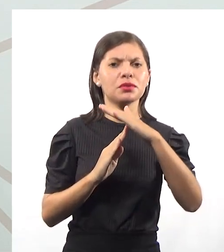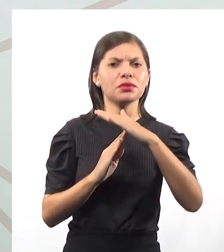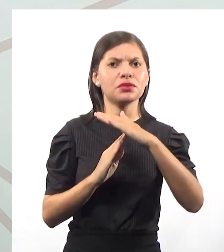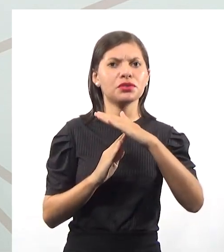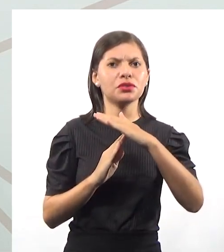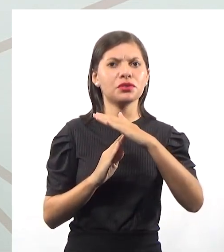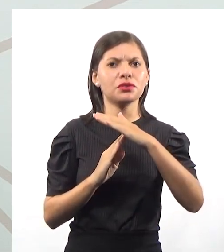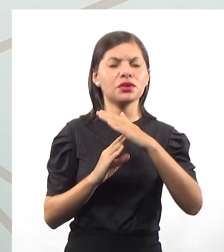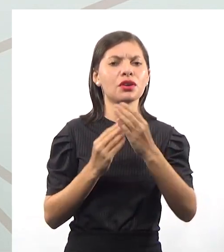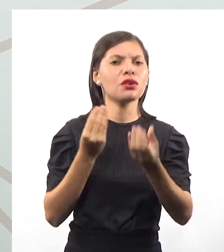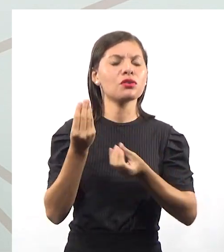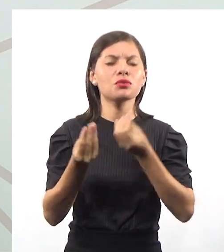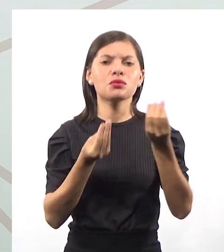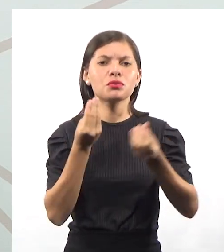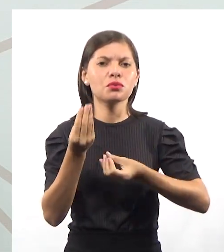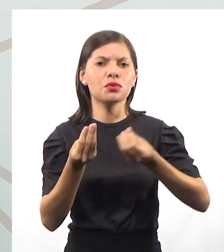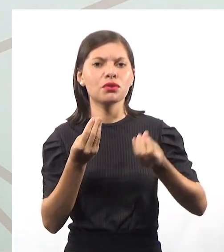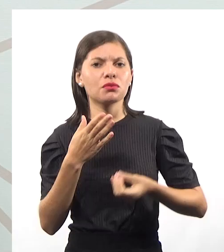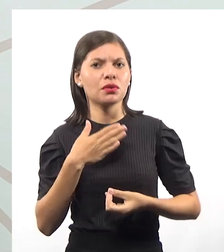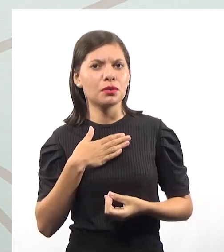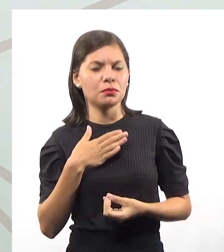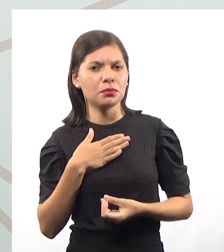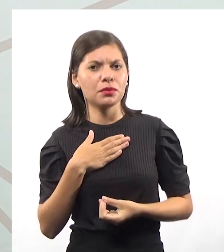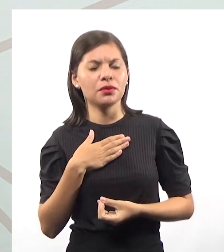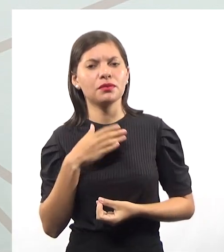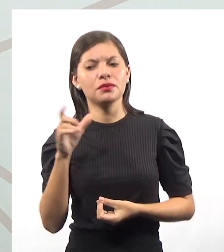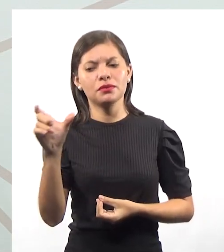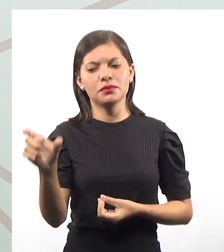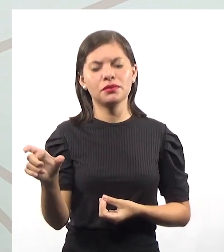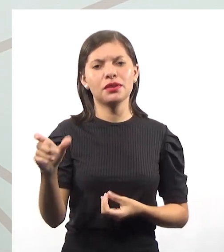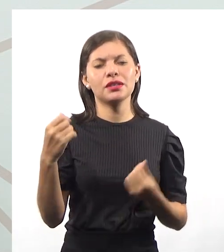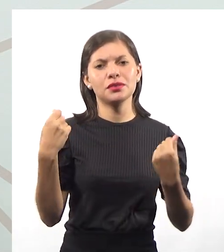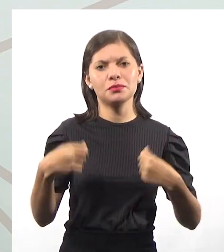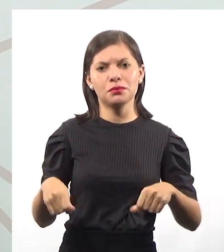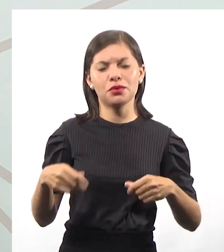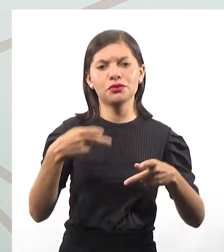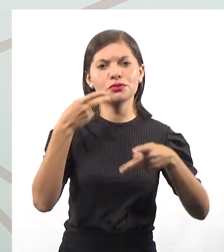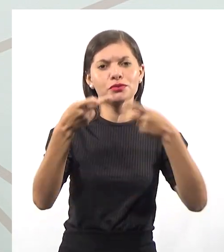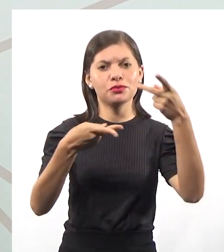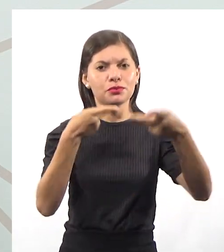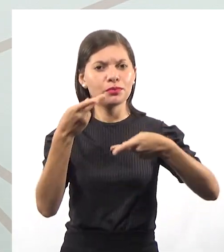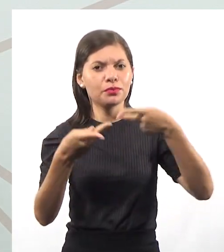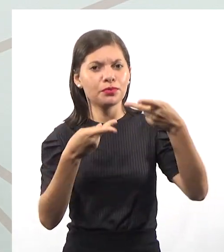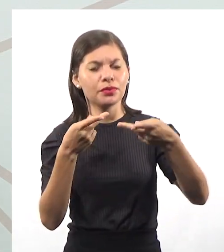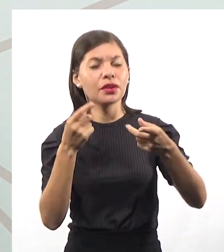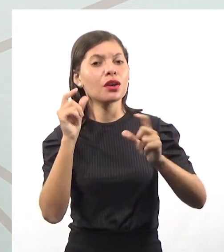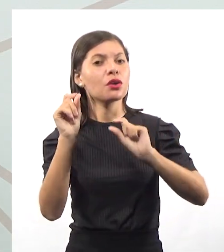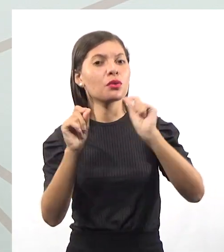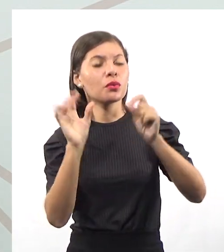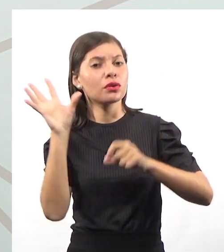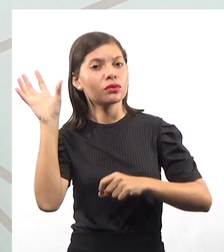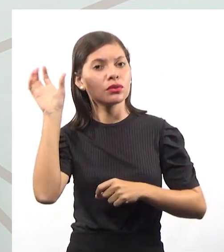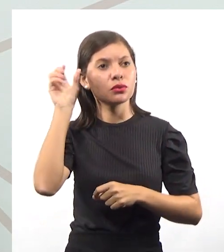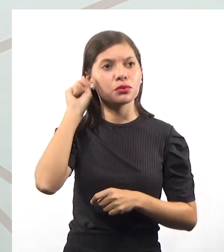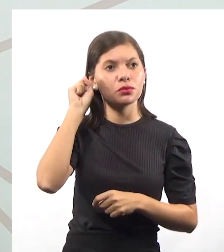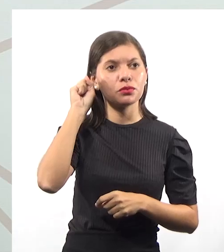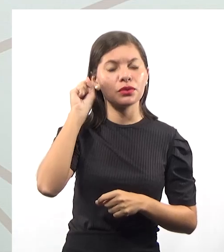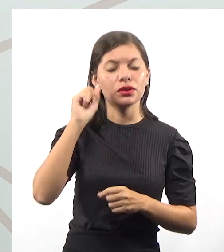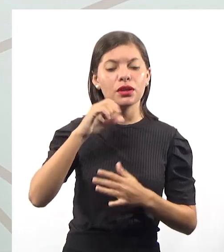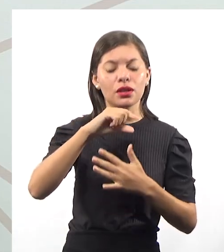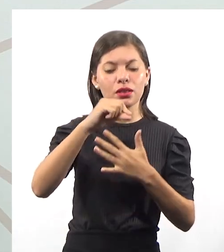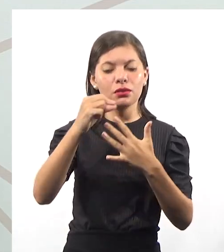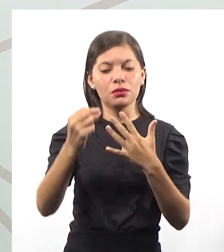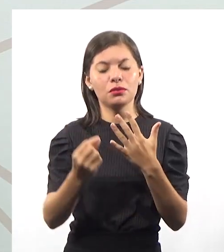posso ir? Que hora que eu posso? Quando é a minha vez? Quando é a vez do outro? Quando que eu posso falar? Quando eu tenho que